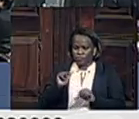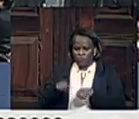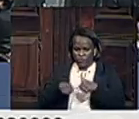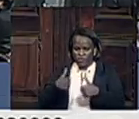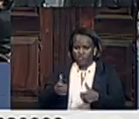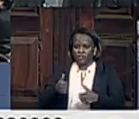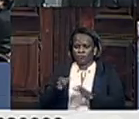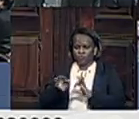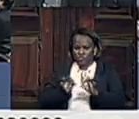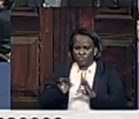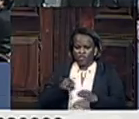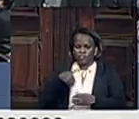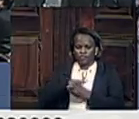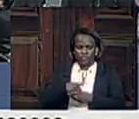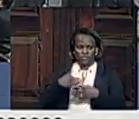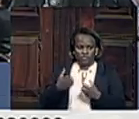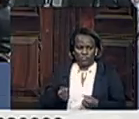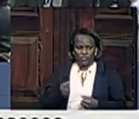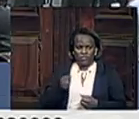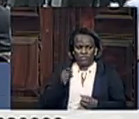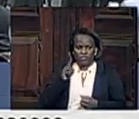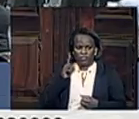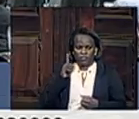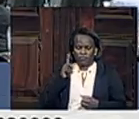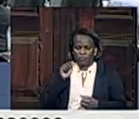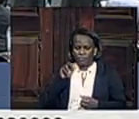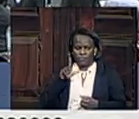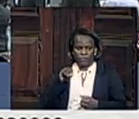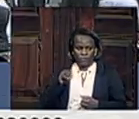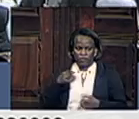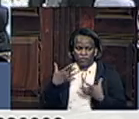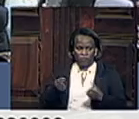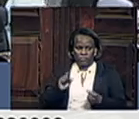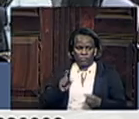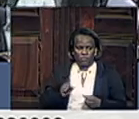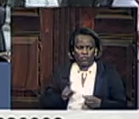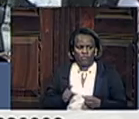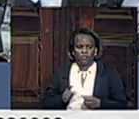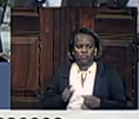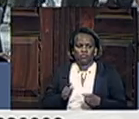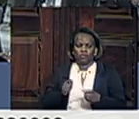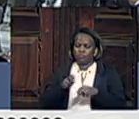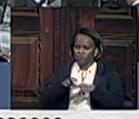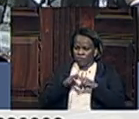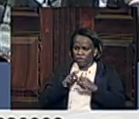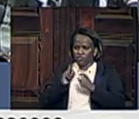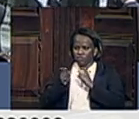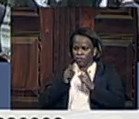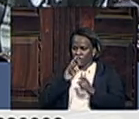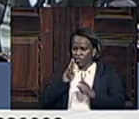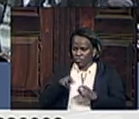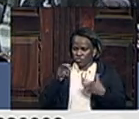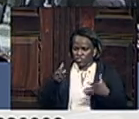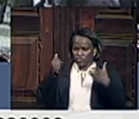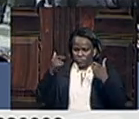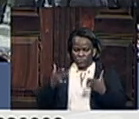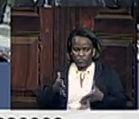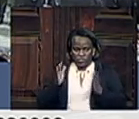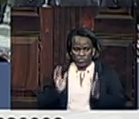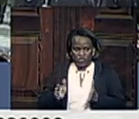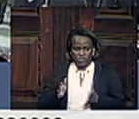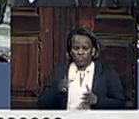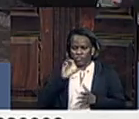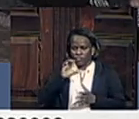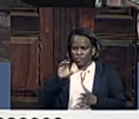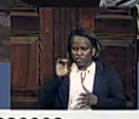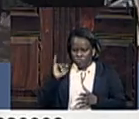voto favorável. Voto divergente. Divergente, Luiz Paulo. Senhor presidente, pelas razões já expostas na